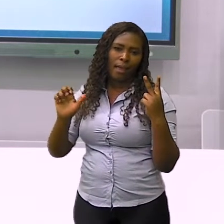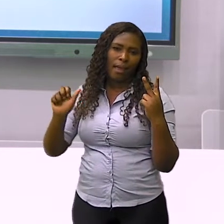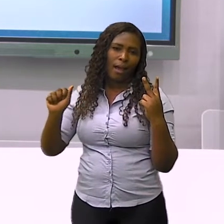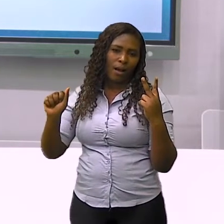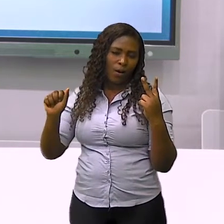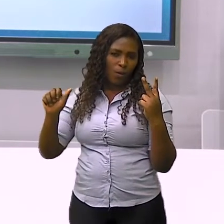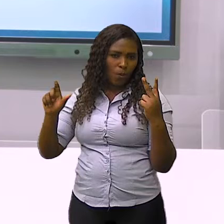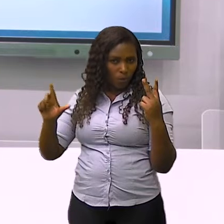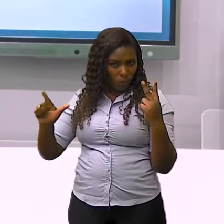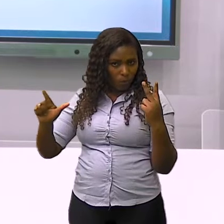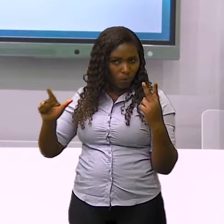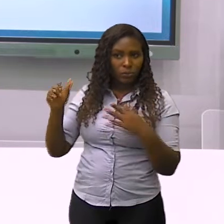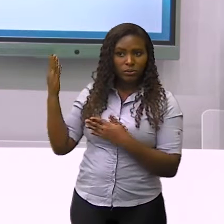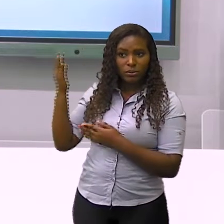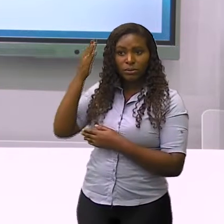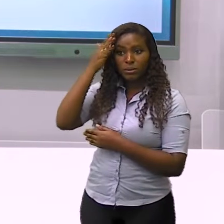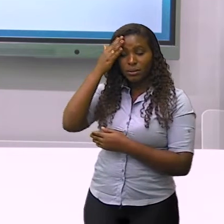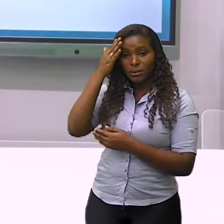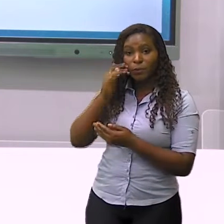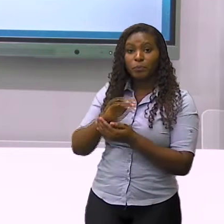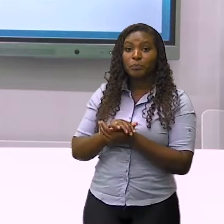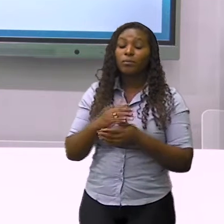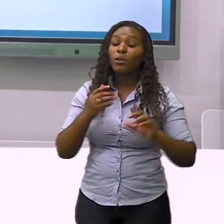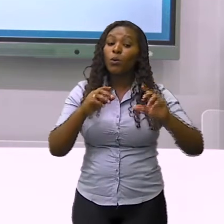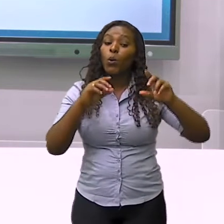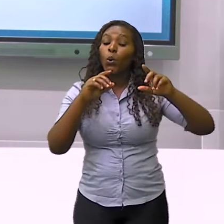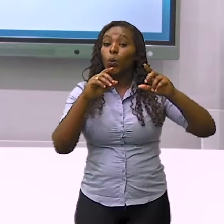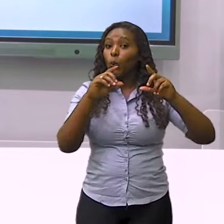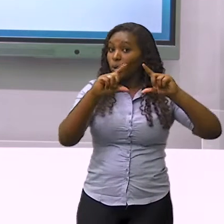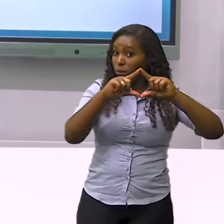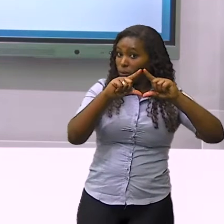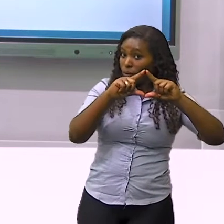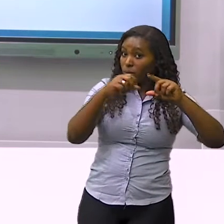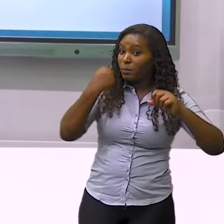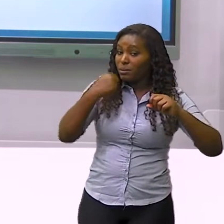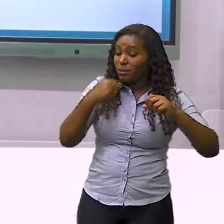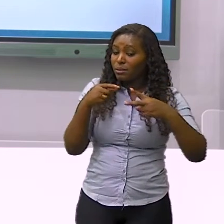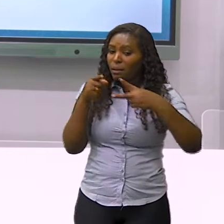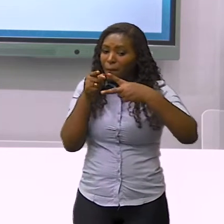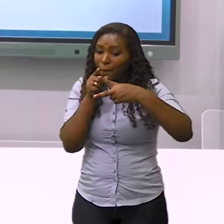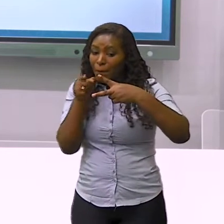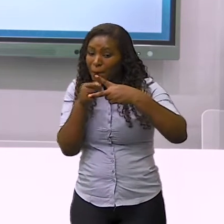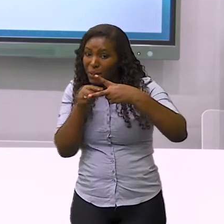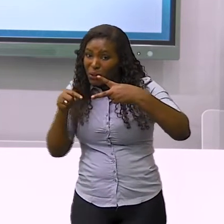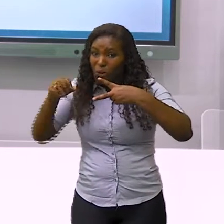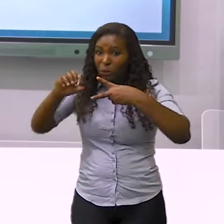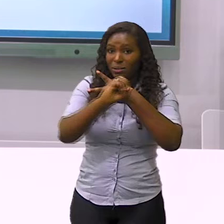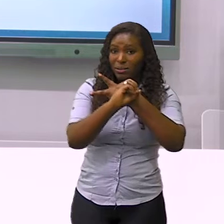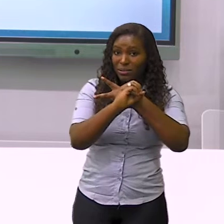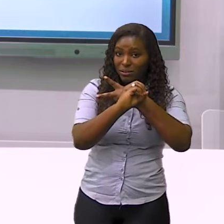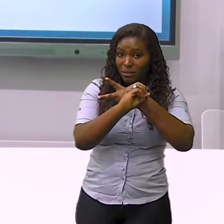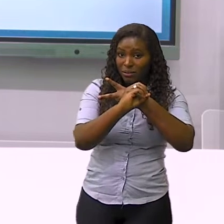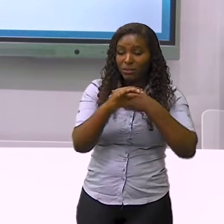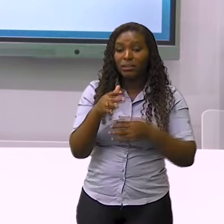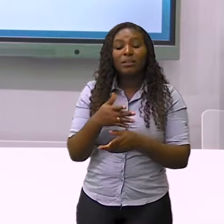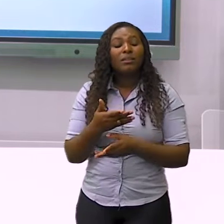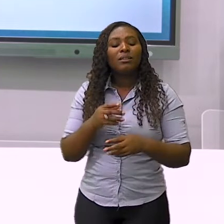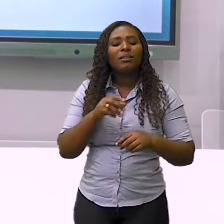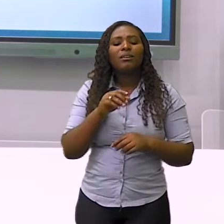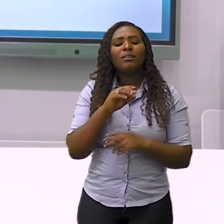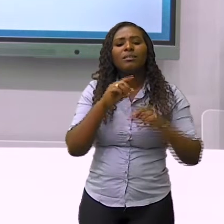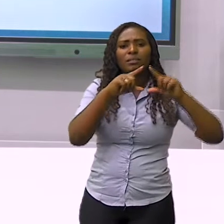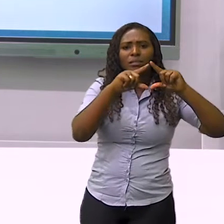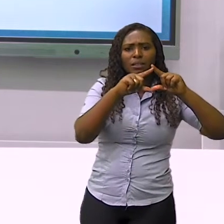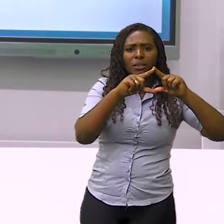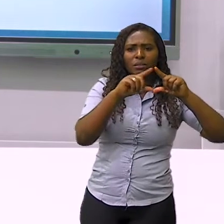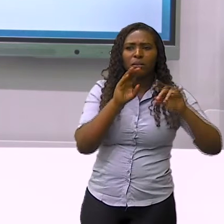menos 2. Menos com menos mais. 4 dividido por 2, 2. Delta é igual a 0.